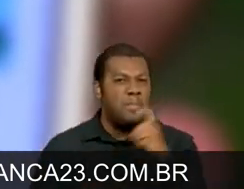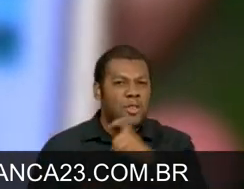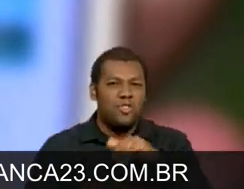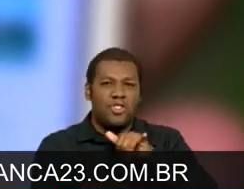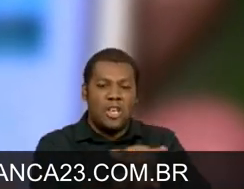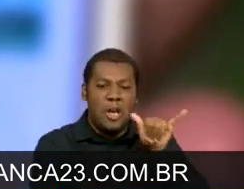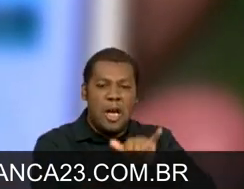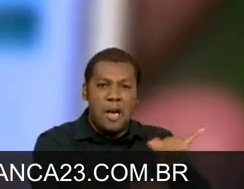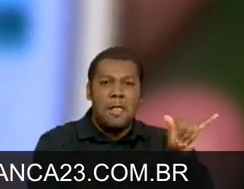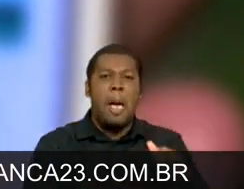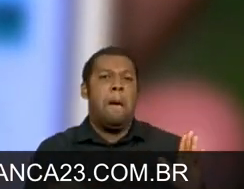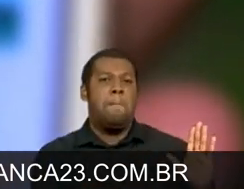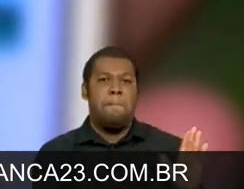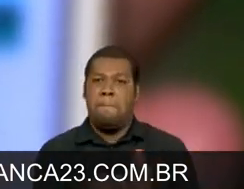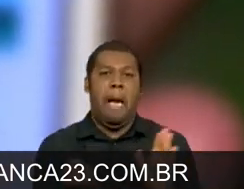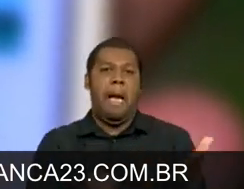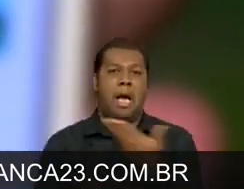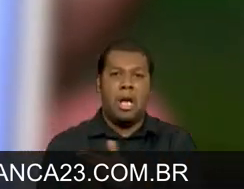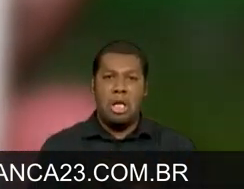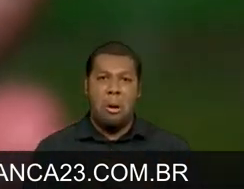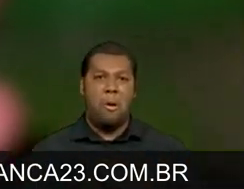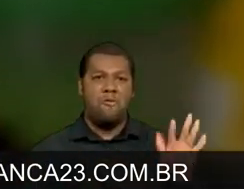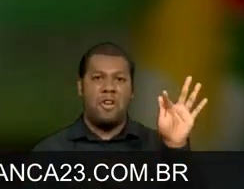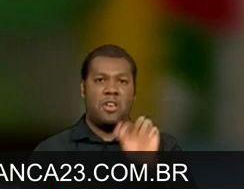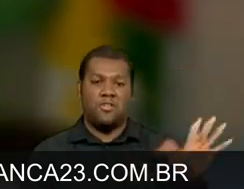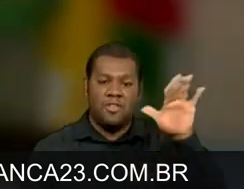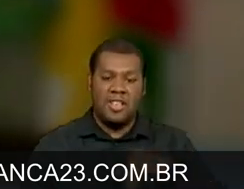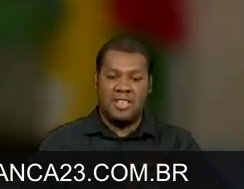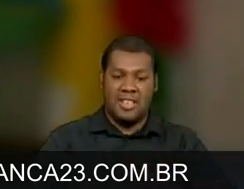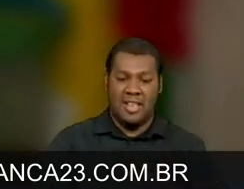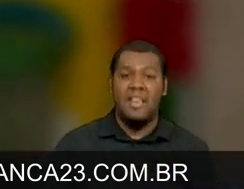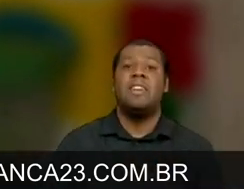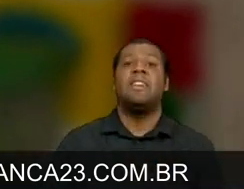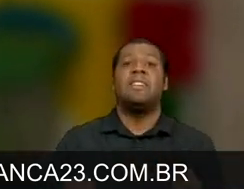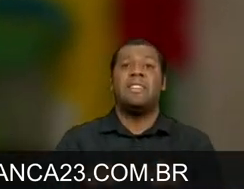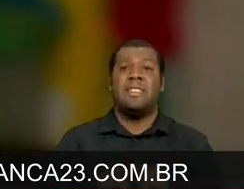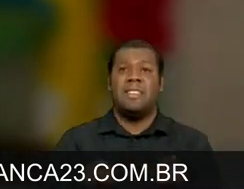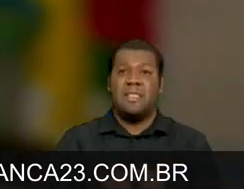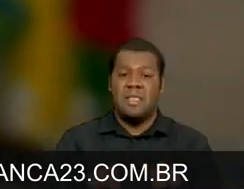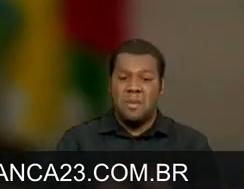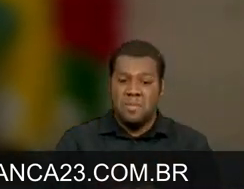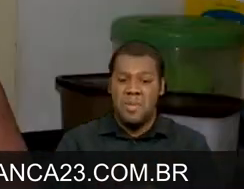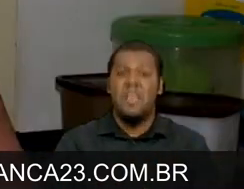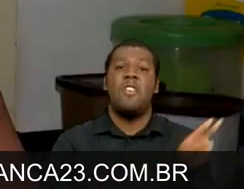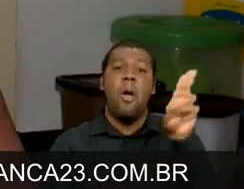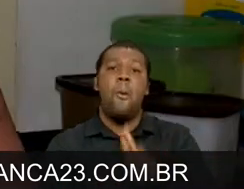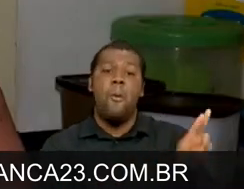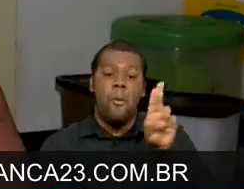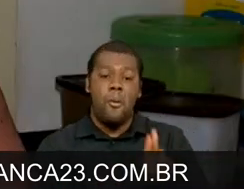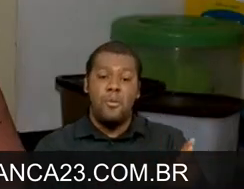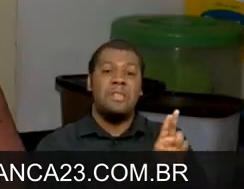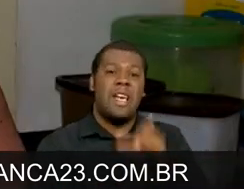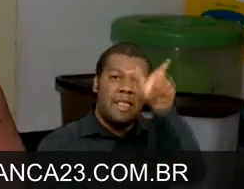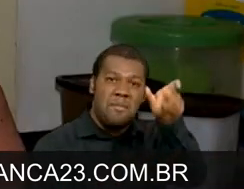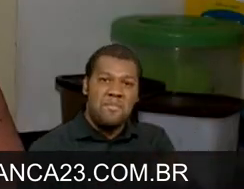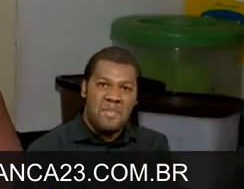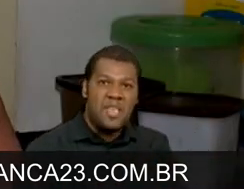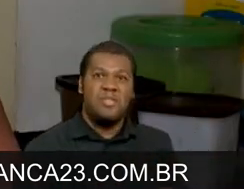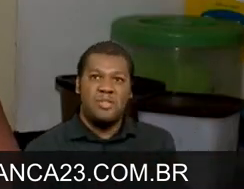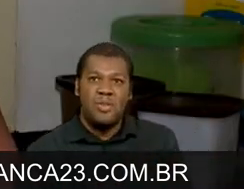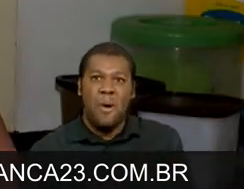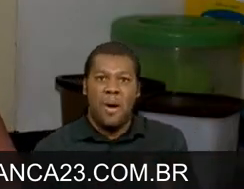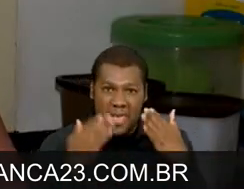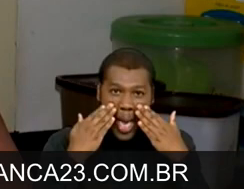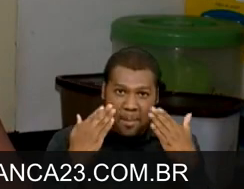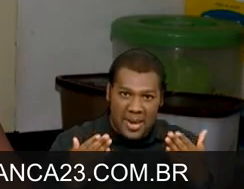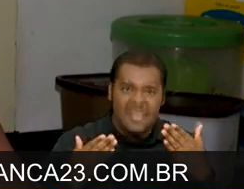a logomarca do governo federal e a imagem de um conhecido apresentador de TV. Eu entrei, juro,